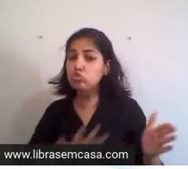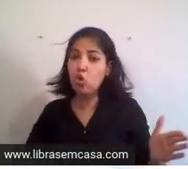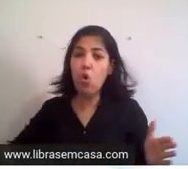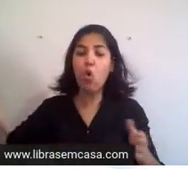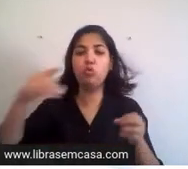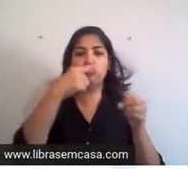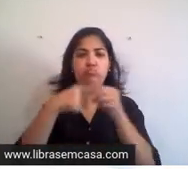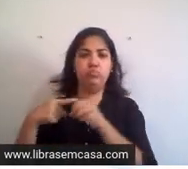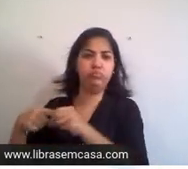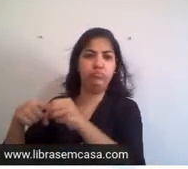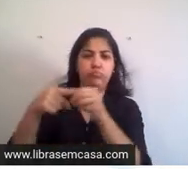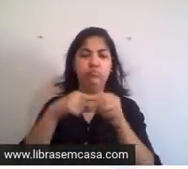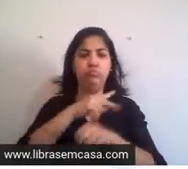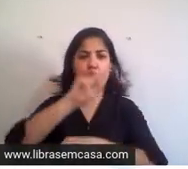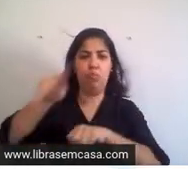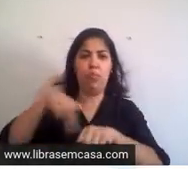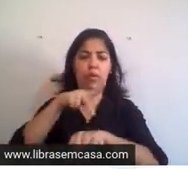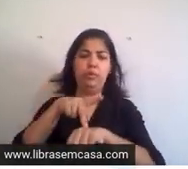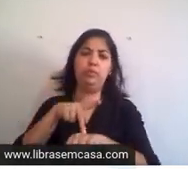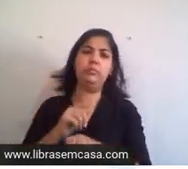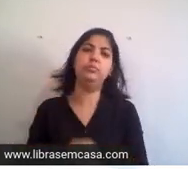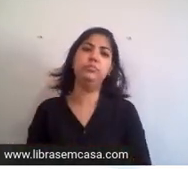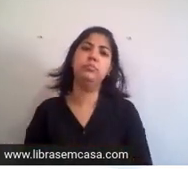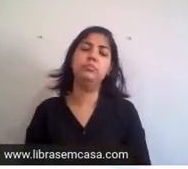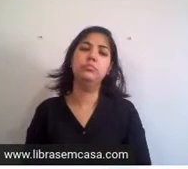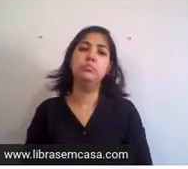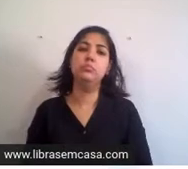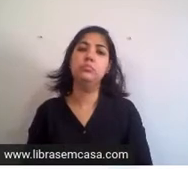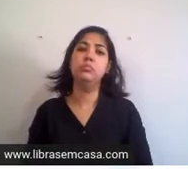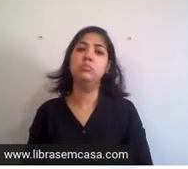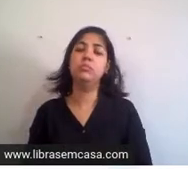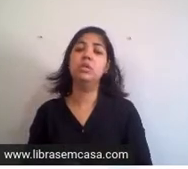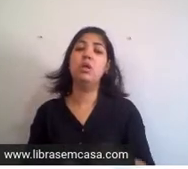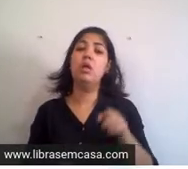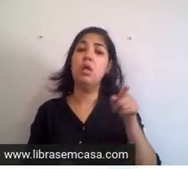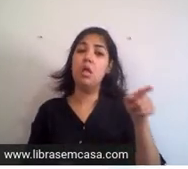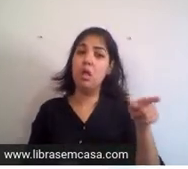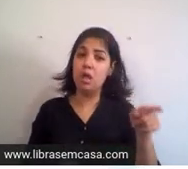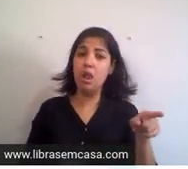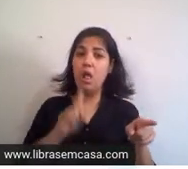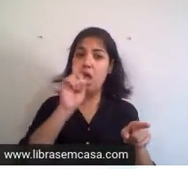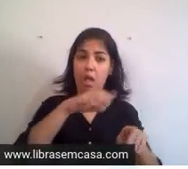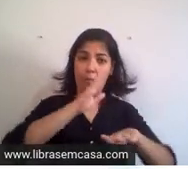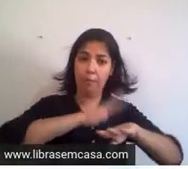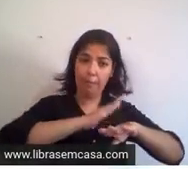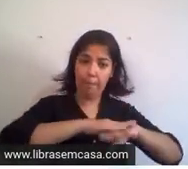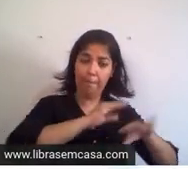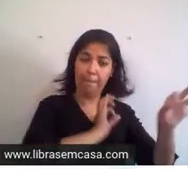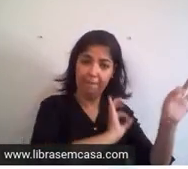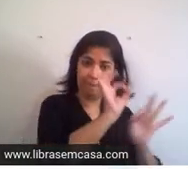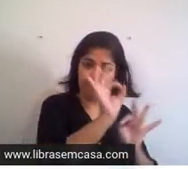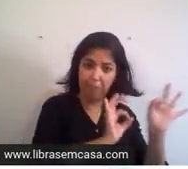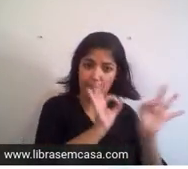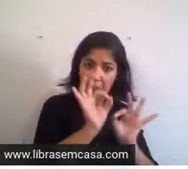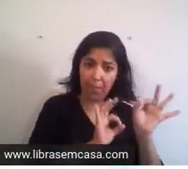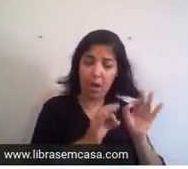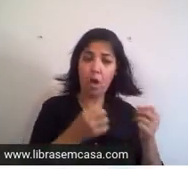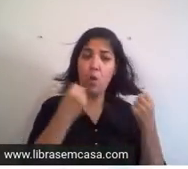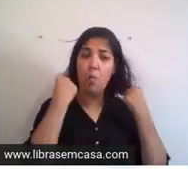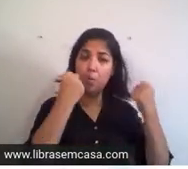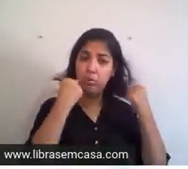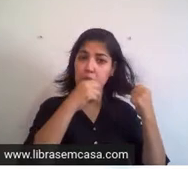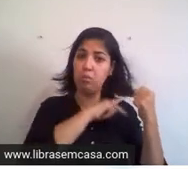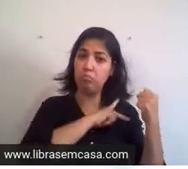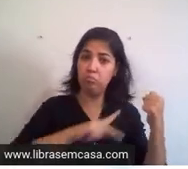desse país. Esse conselho, ele é formado tanto pelo poder público, então pela Secretaria de Educação, ele